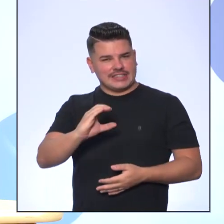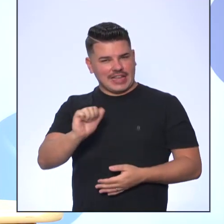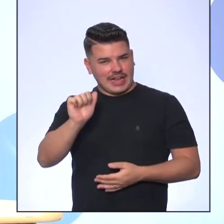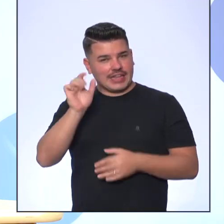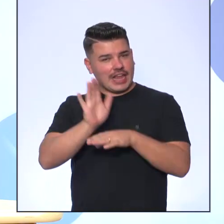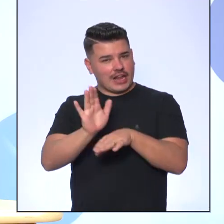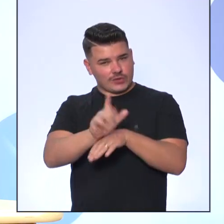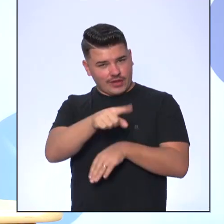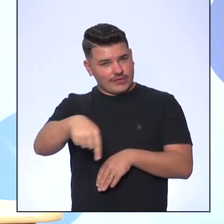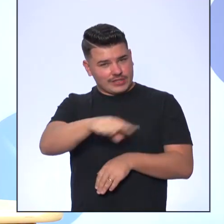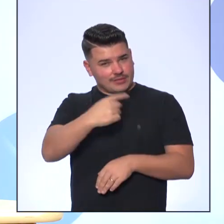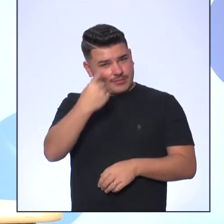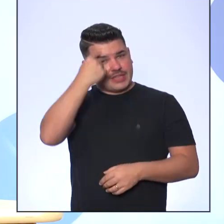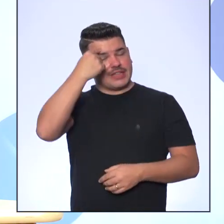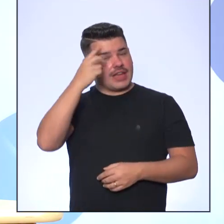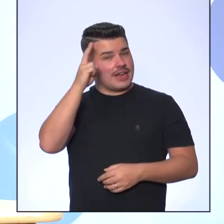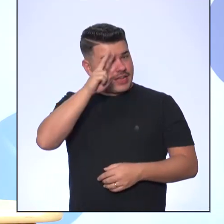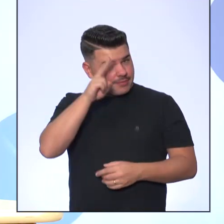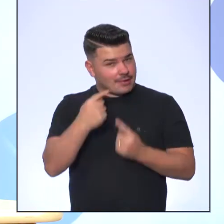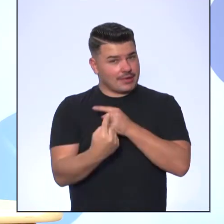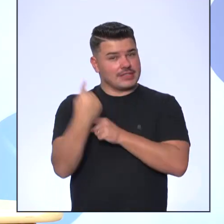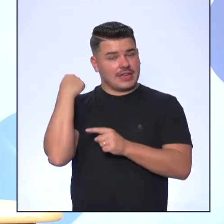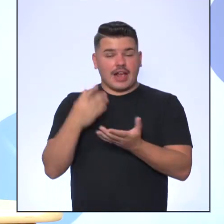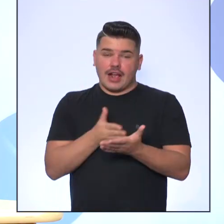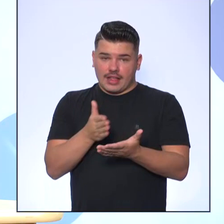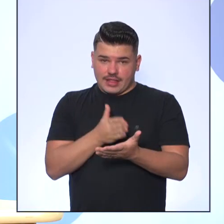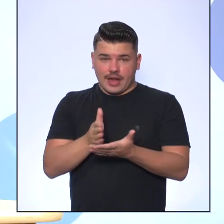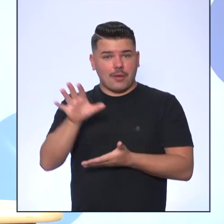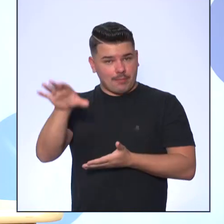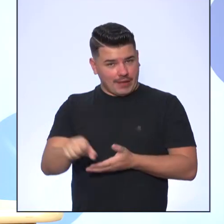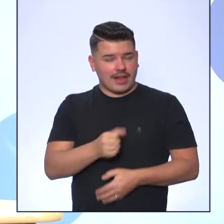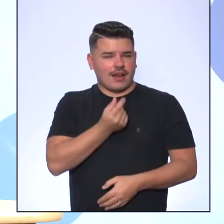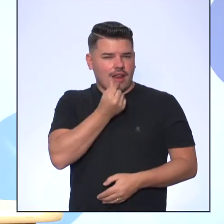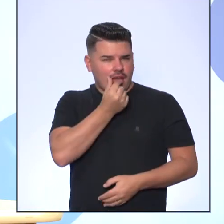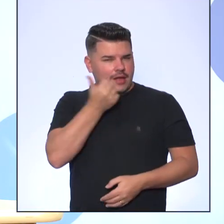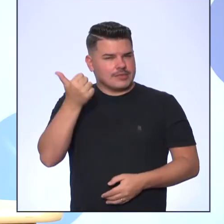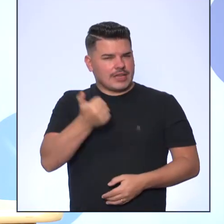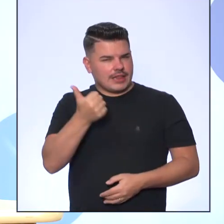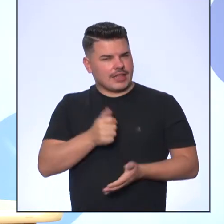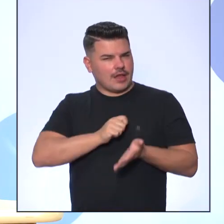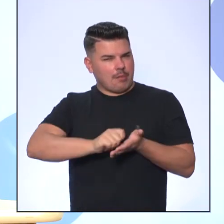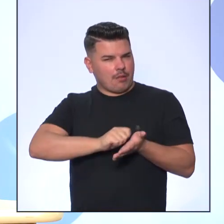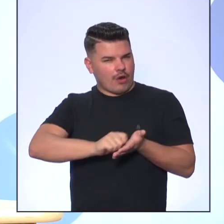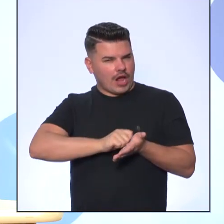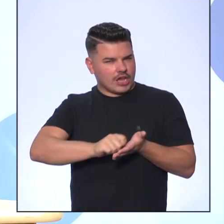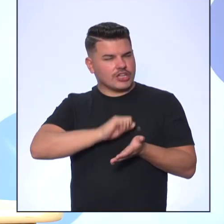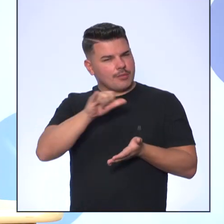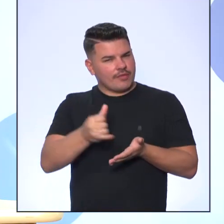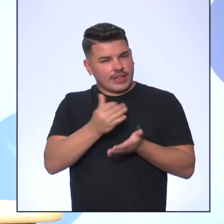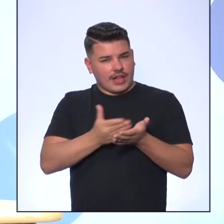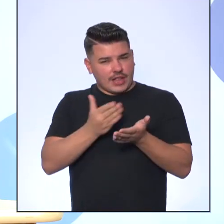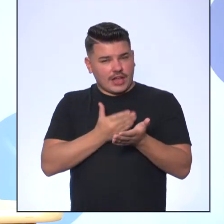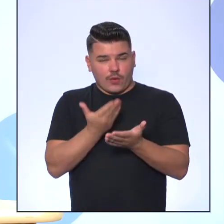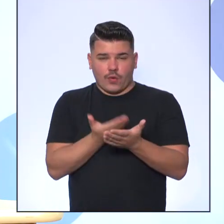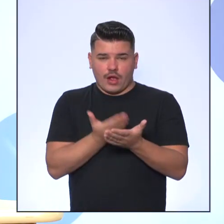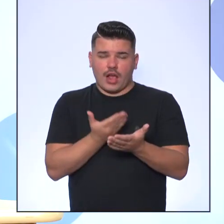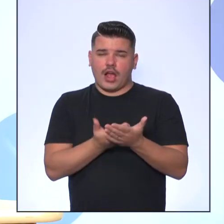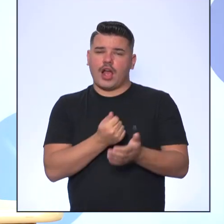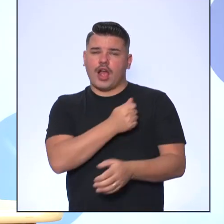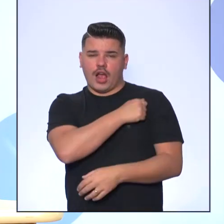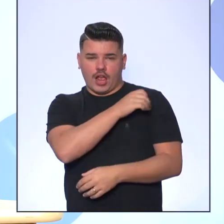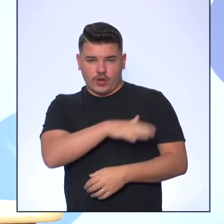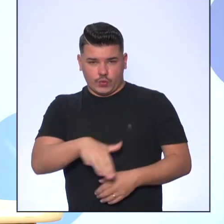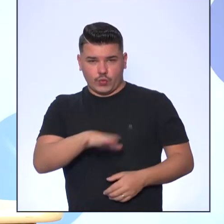relacionada a isso. Pegue o seu caderno, pegue lápis, caneta, borracha, pegue o seu caderno do aluno para